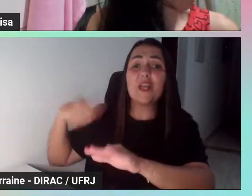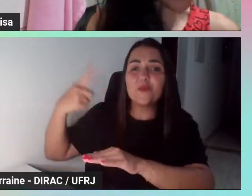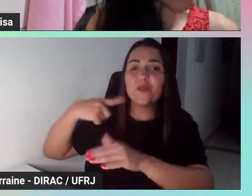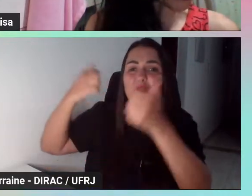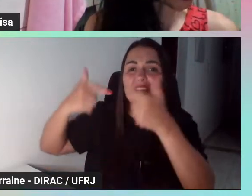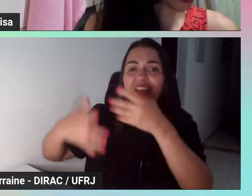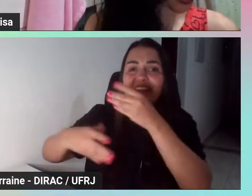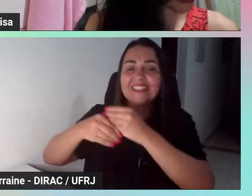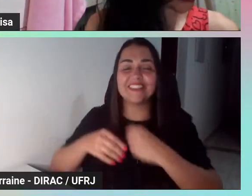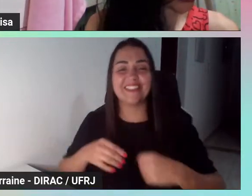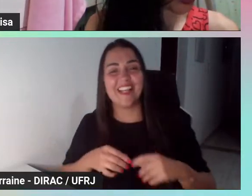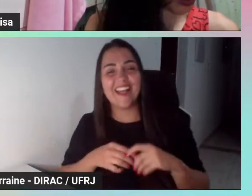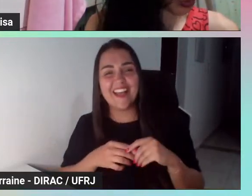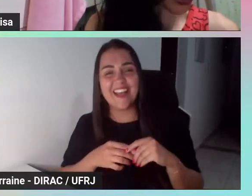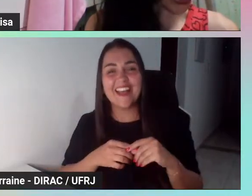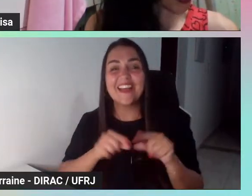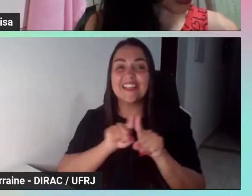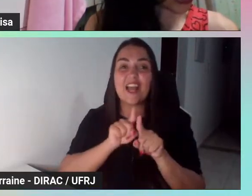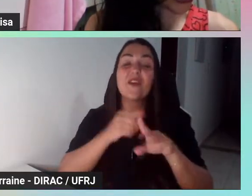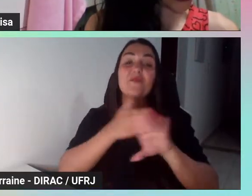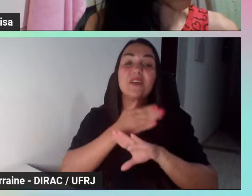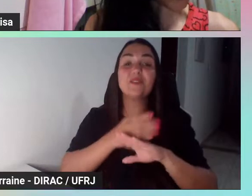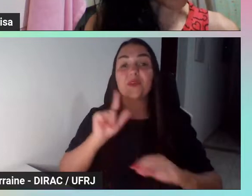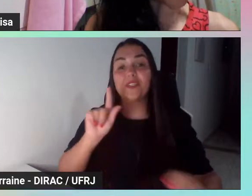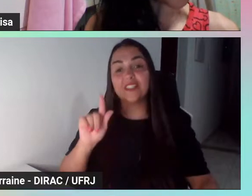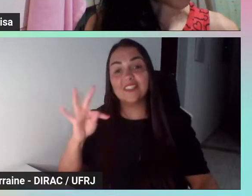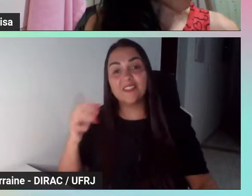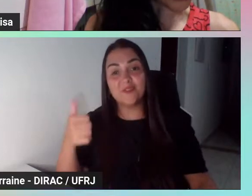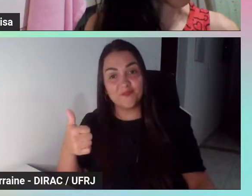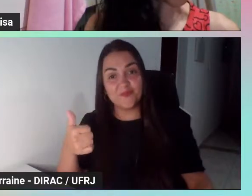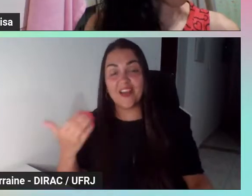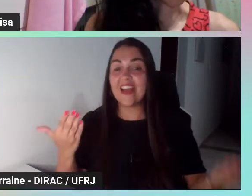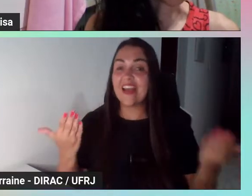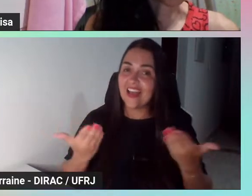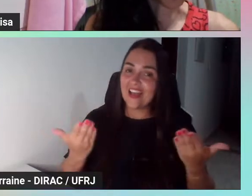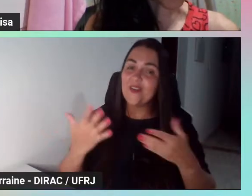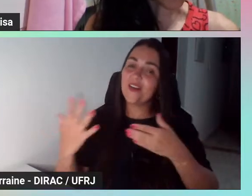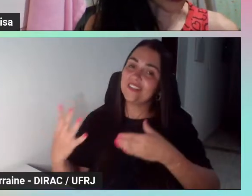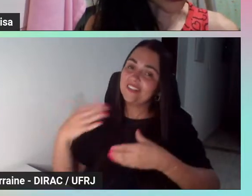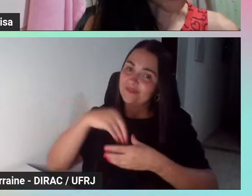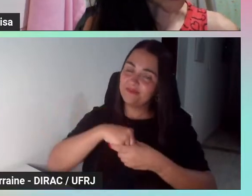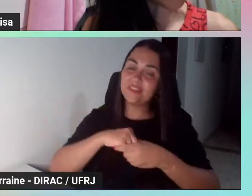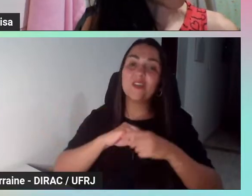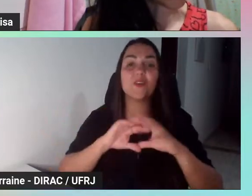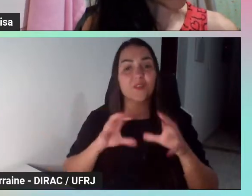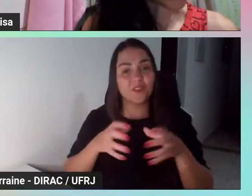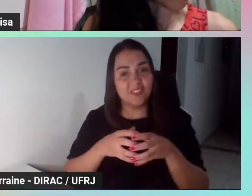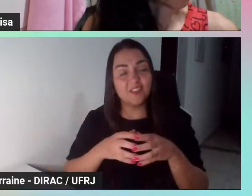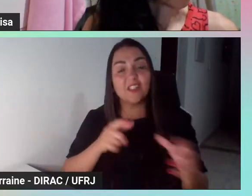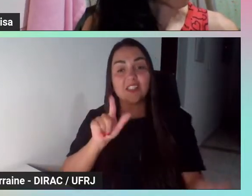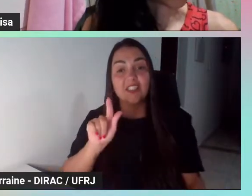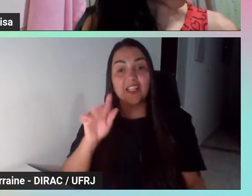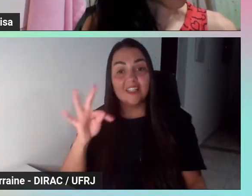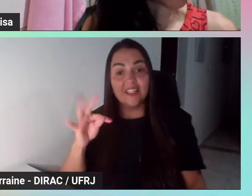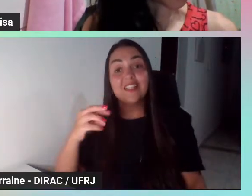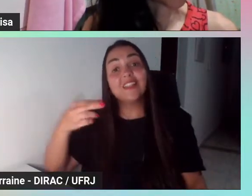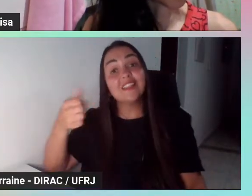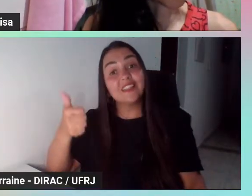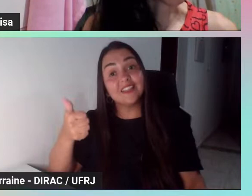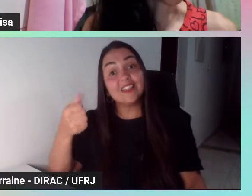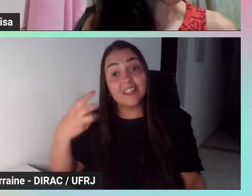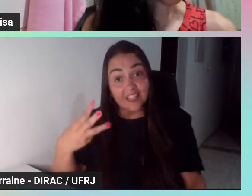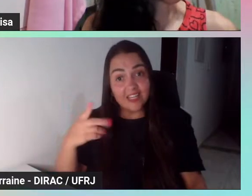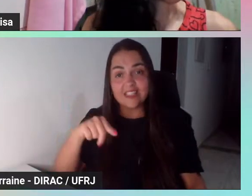E ela participou do GT1 e agora é, né, atual membro e coordenador do GT13, que é o Grupo